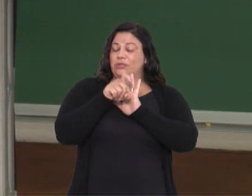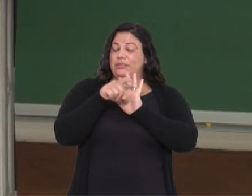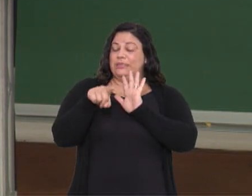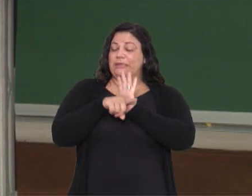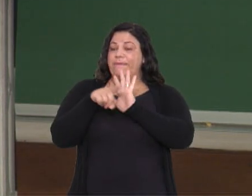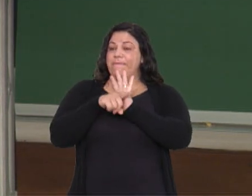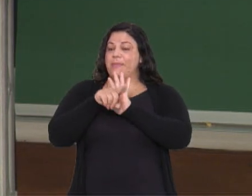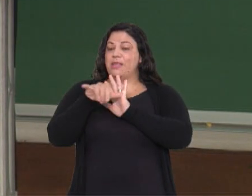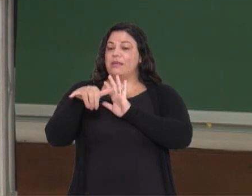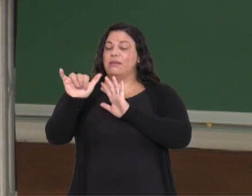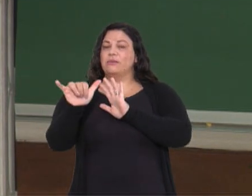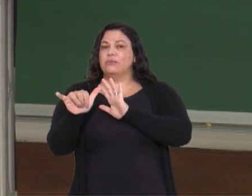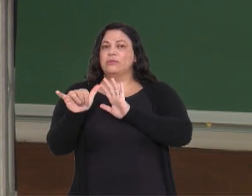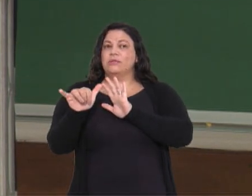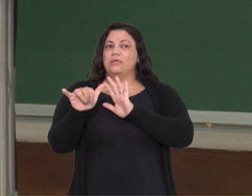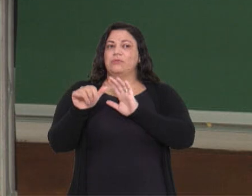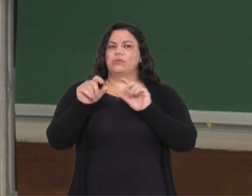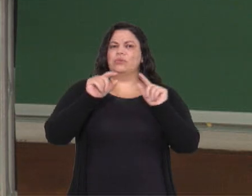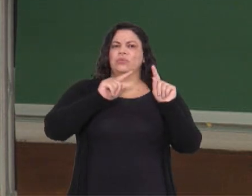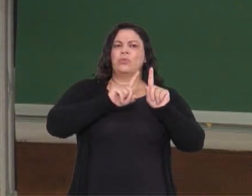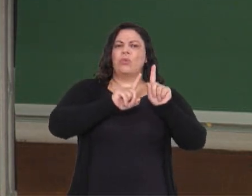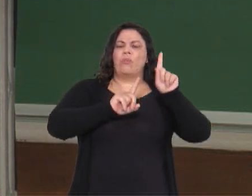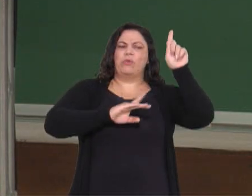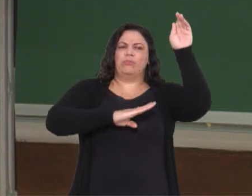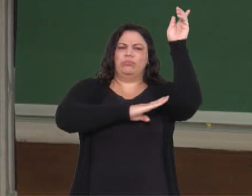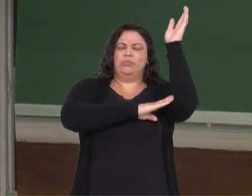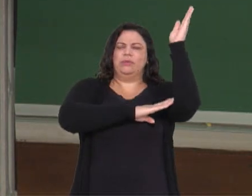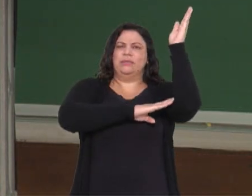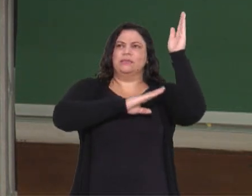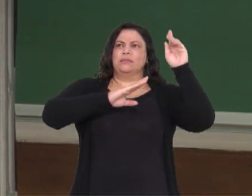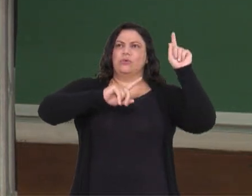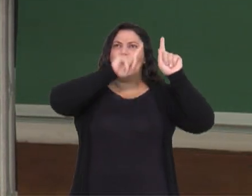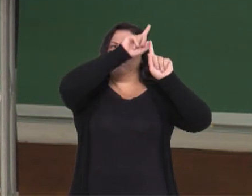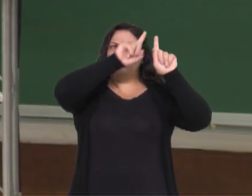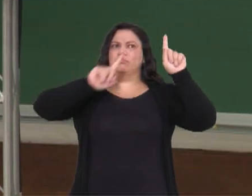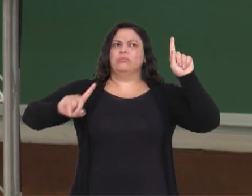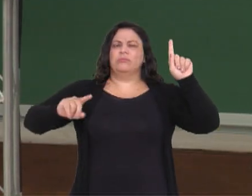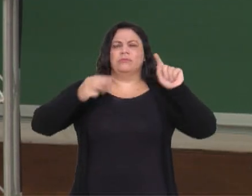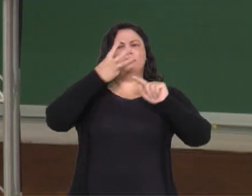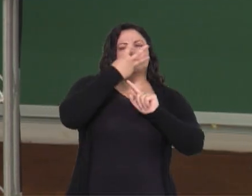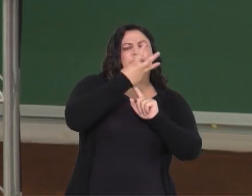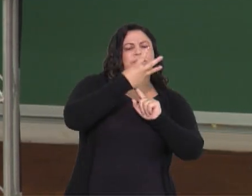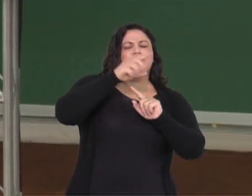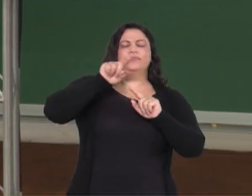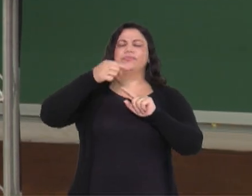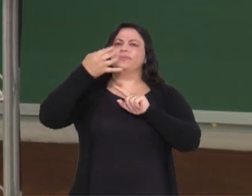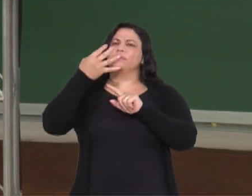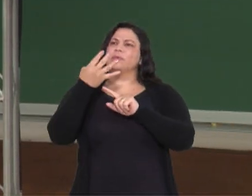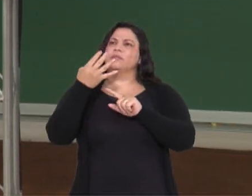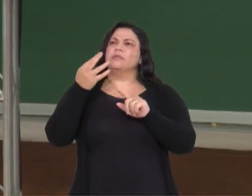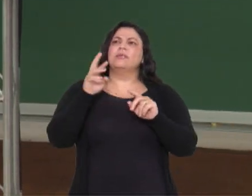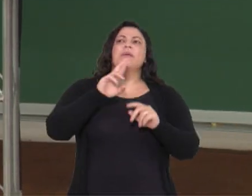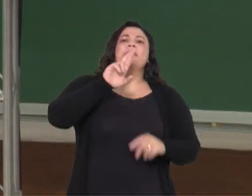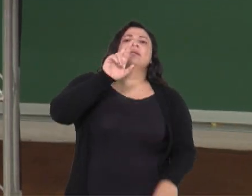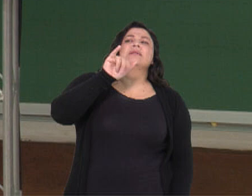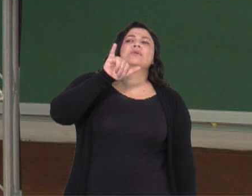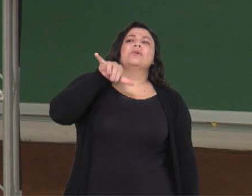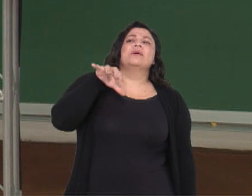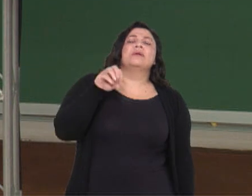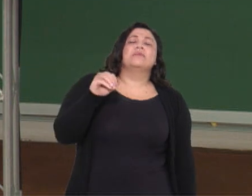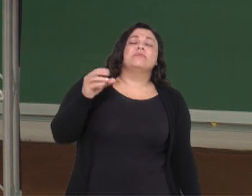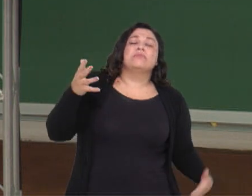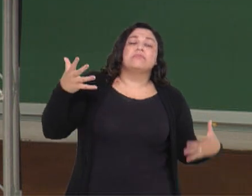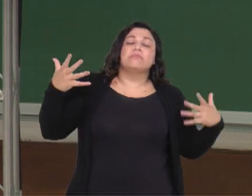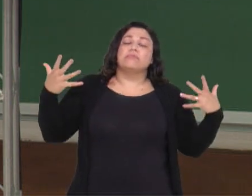Portanto, a coordenada do centro dessa circunferência é 3 e 4. Professor, e o raio? Também quero saber o raio. Ora,